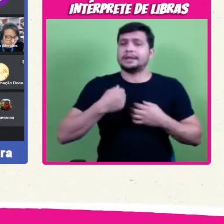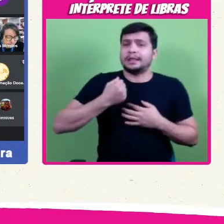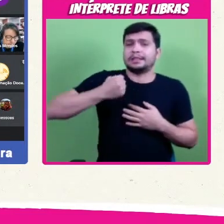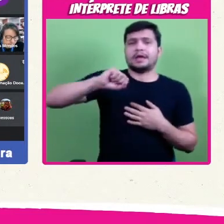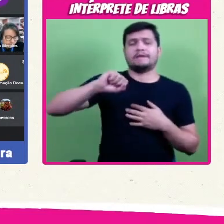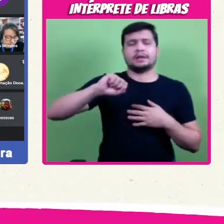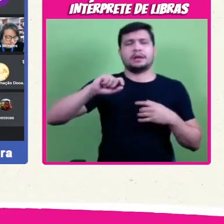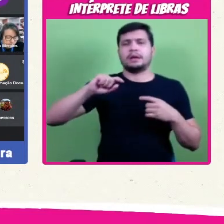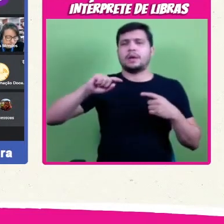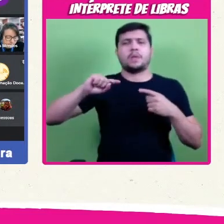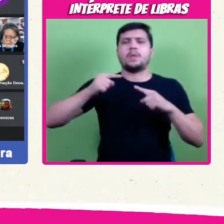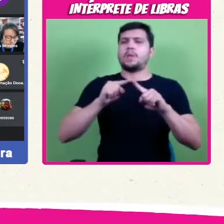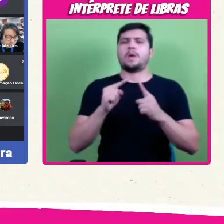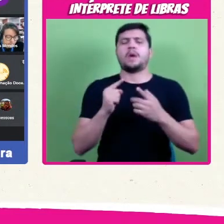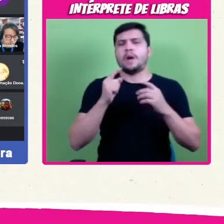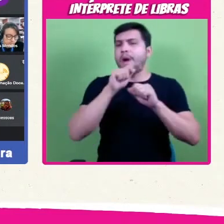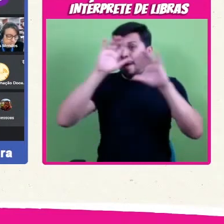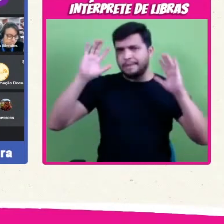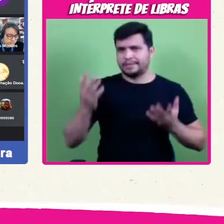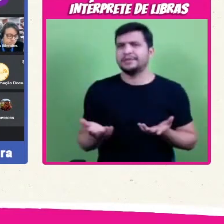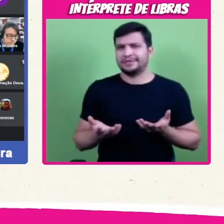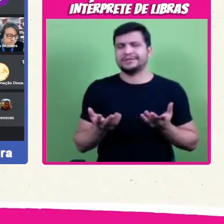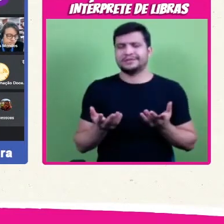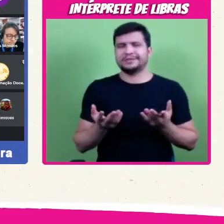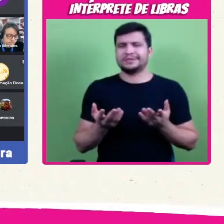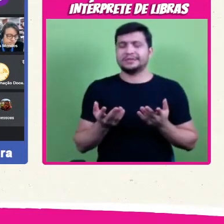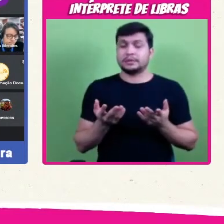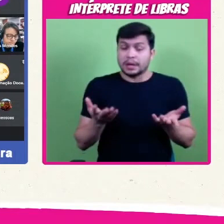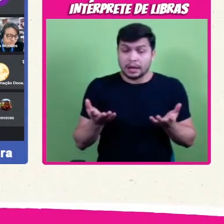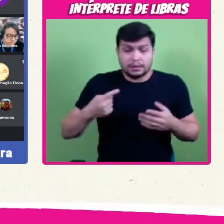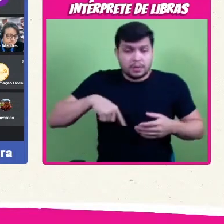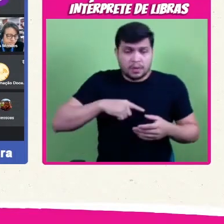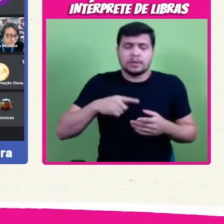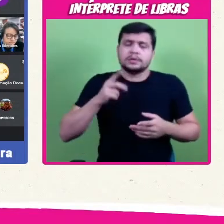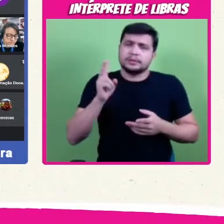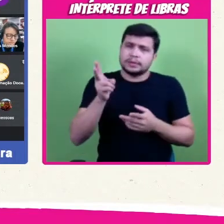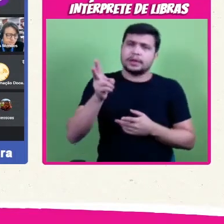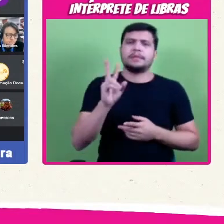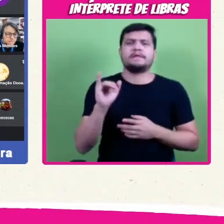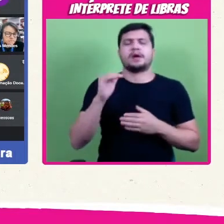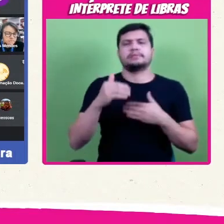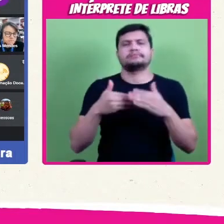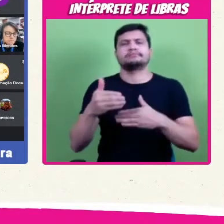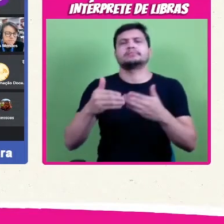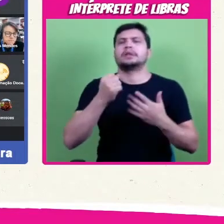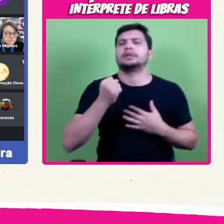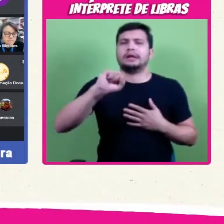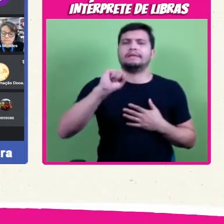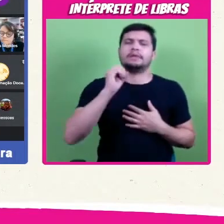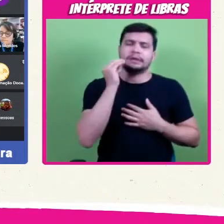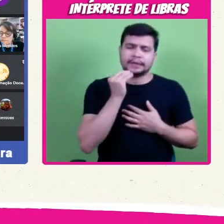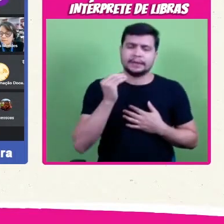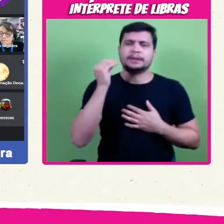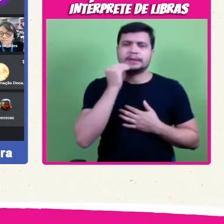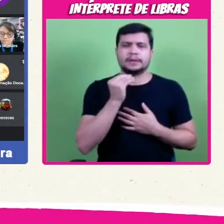óbvio, infelizmente, né? Mas a gente vai seguir defendendo, a gente vai seguir